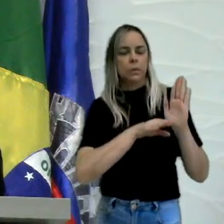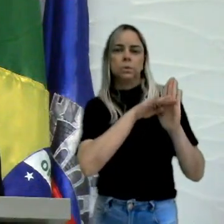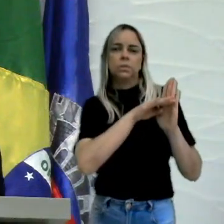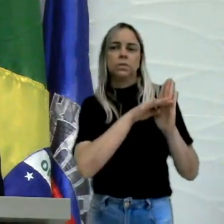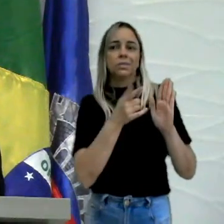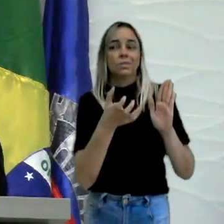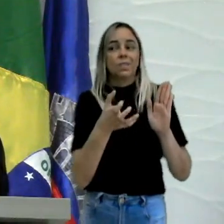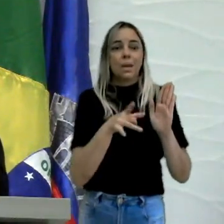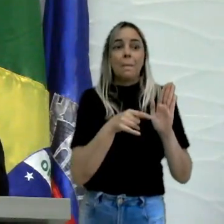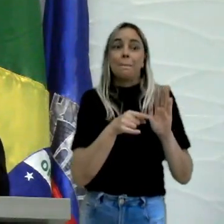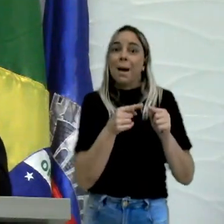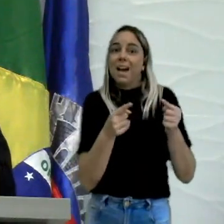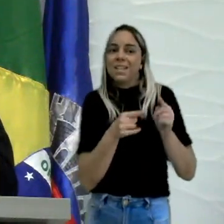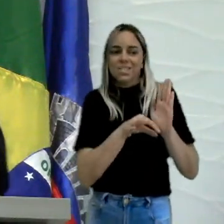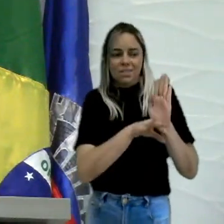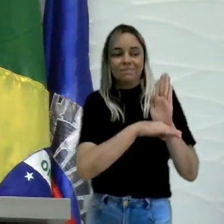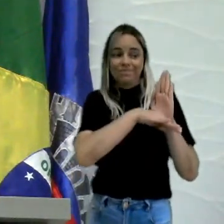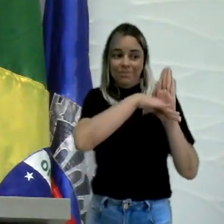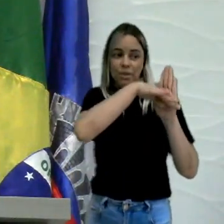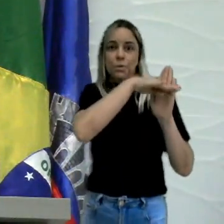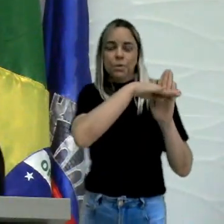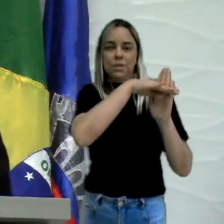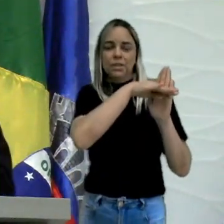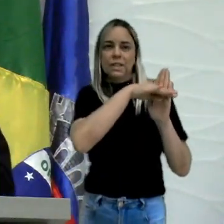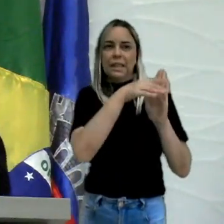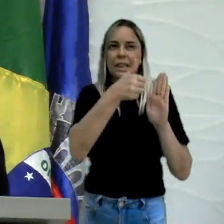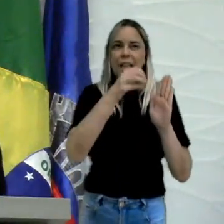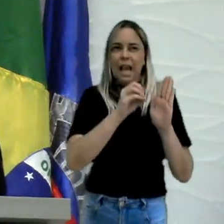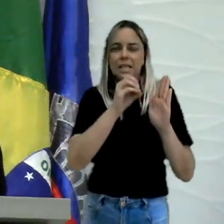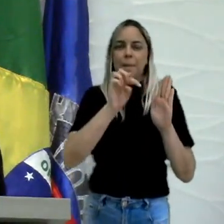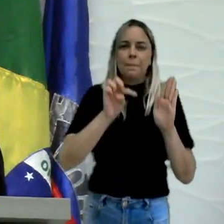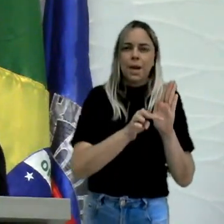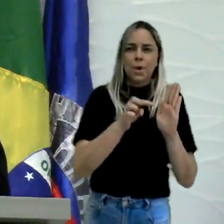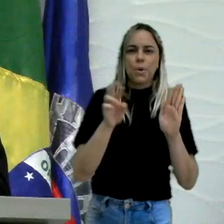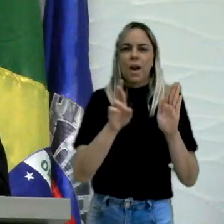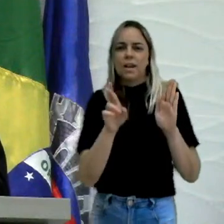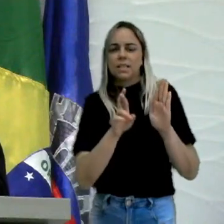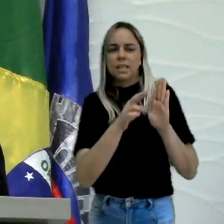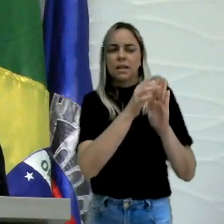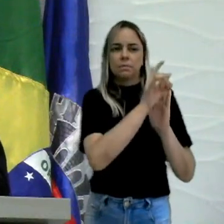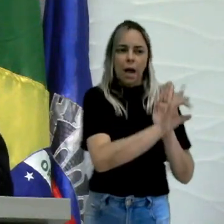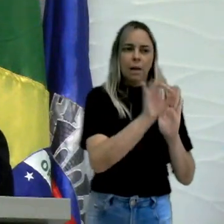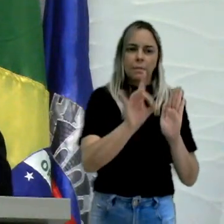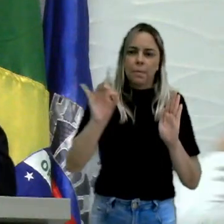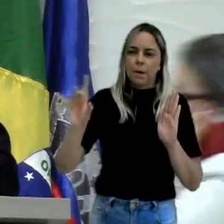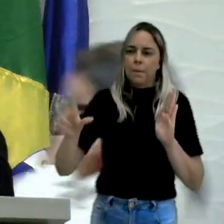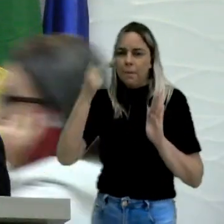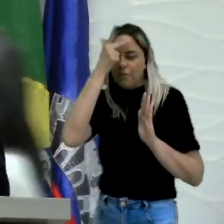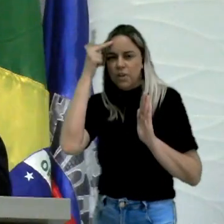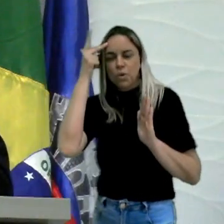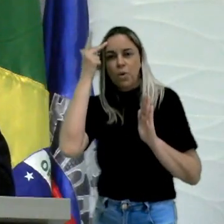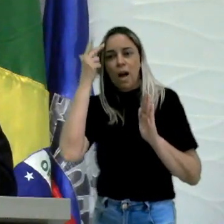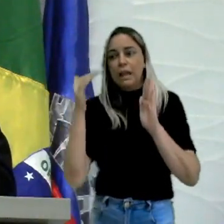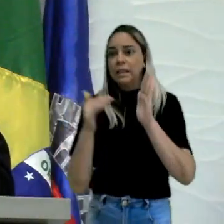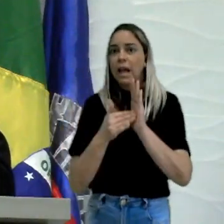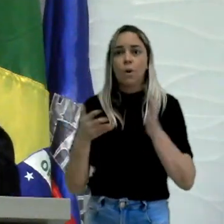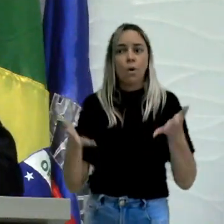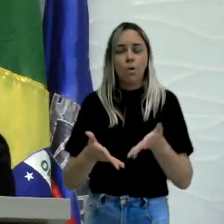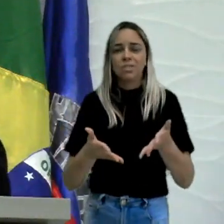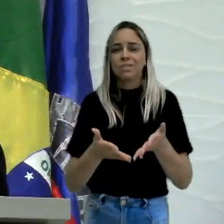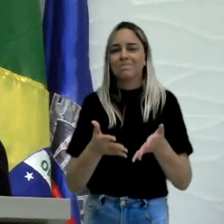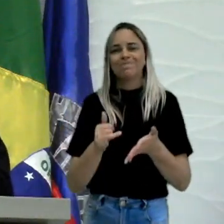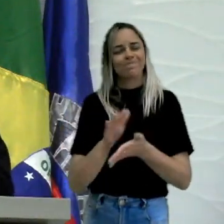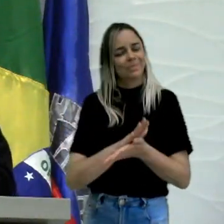mas foi o aumento que eles receberam, mais de 10 mil reais a cada professor, e até o momento não se